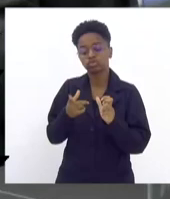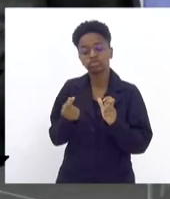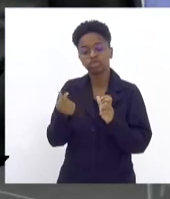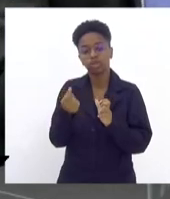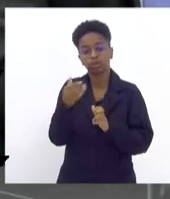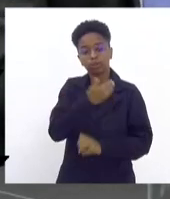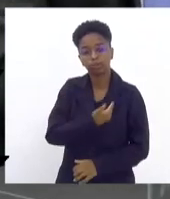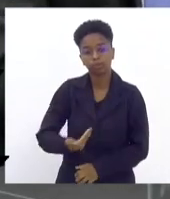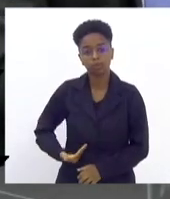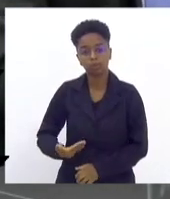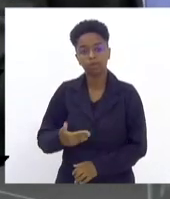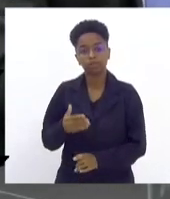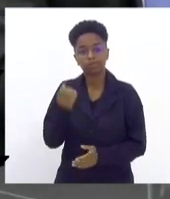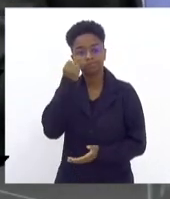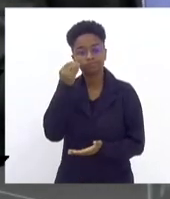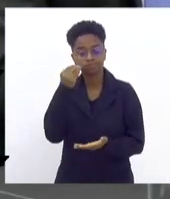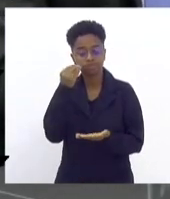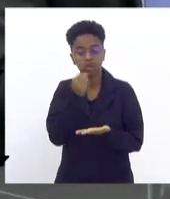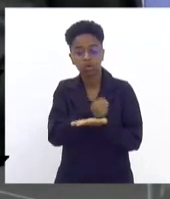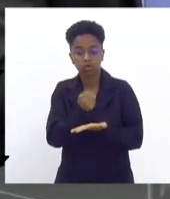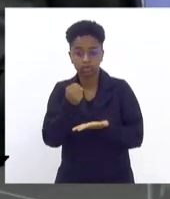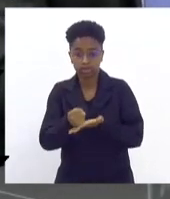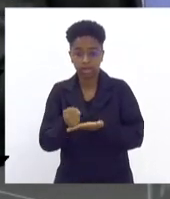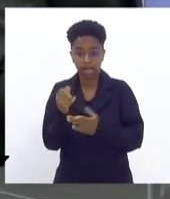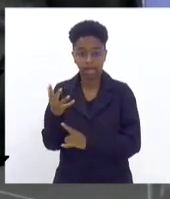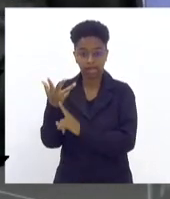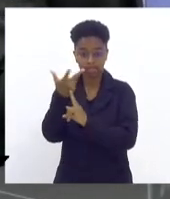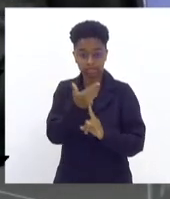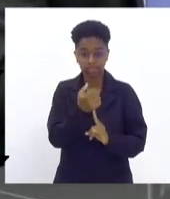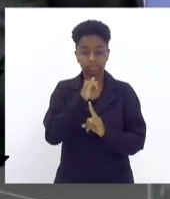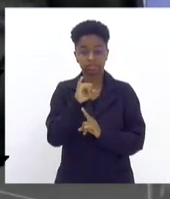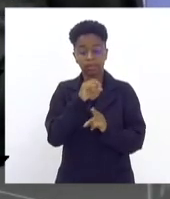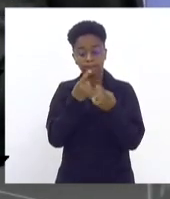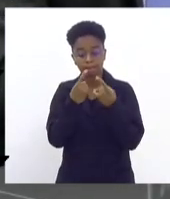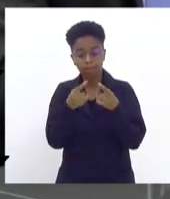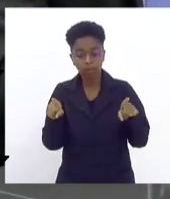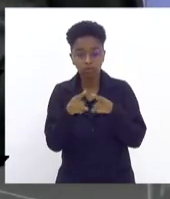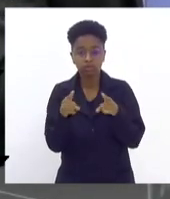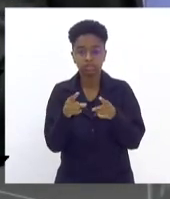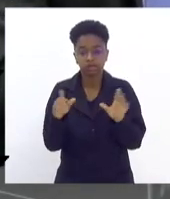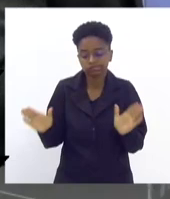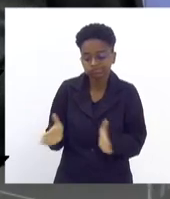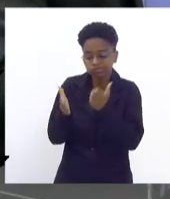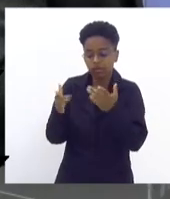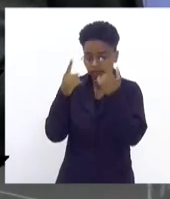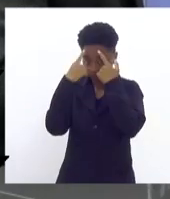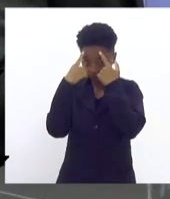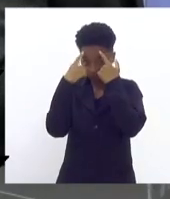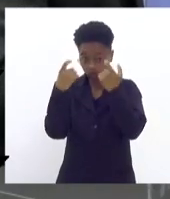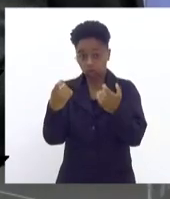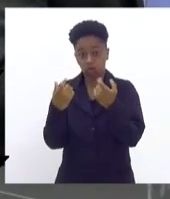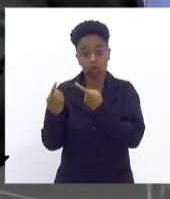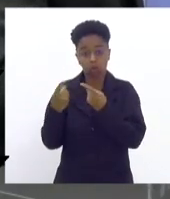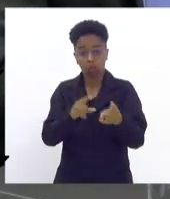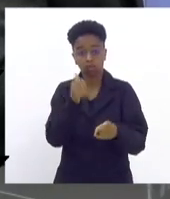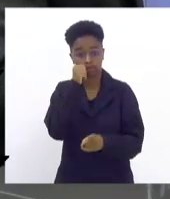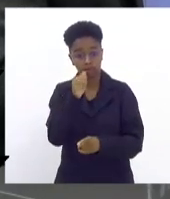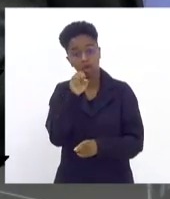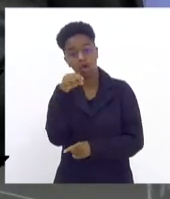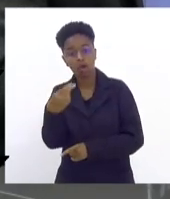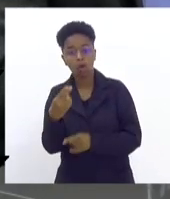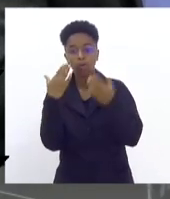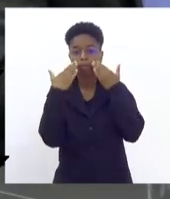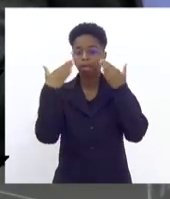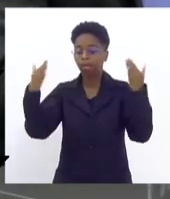na contratação de artistas cujas músicas incentivem a violência contra a mulher e ou promovam desvalorização e exposição de